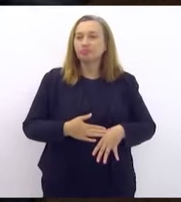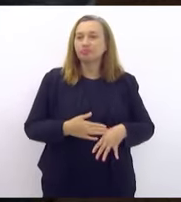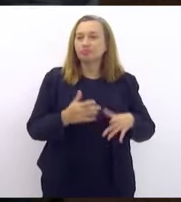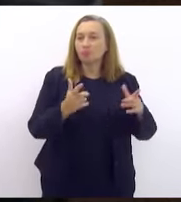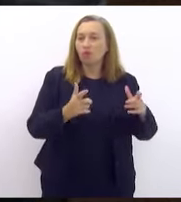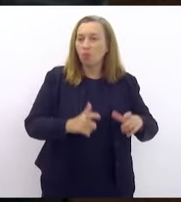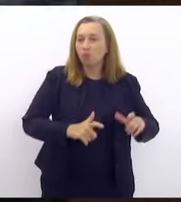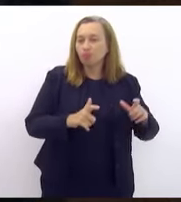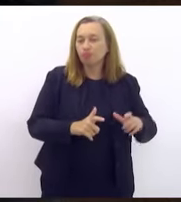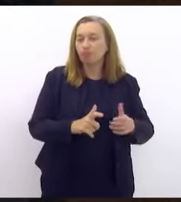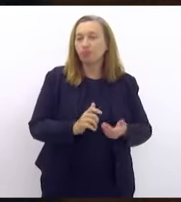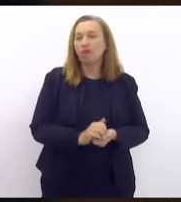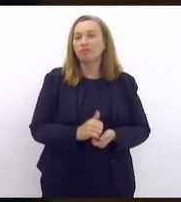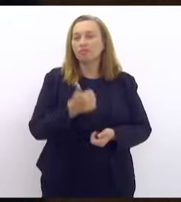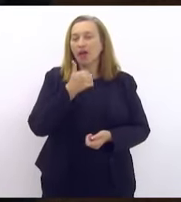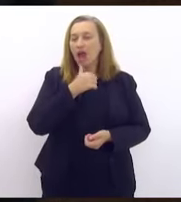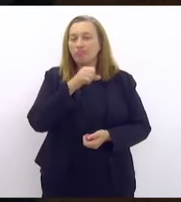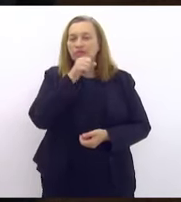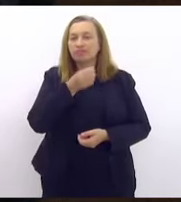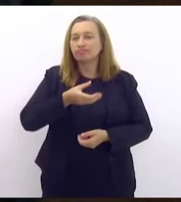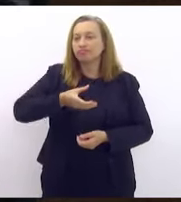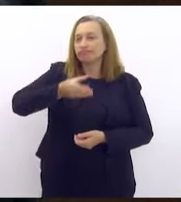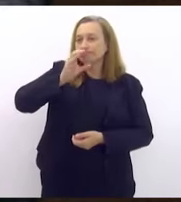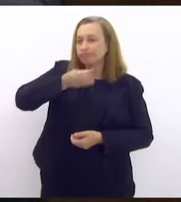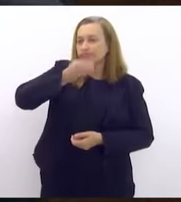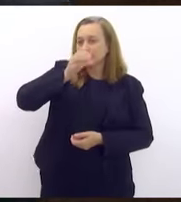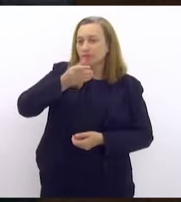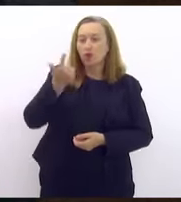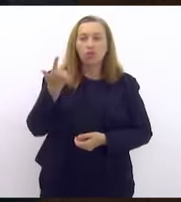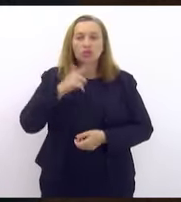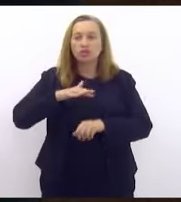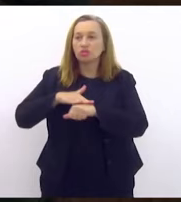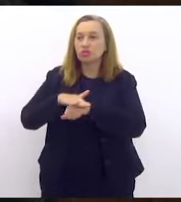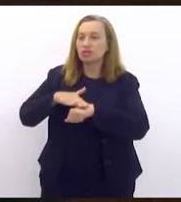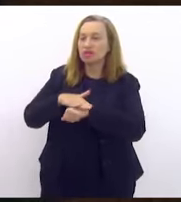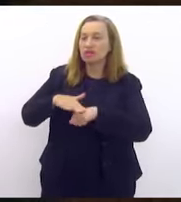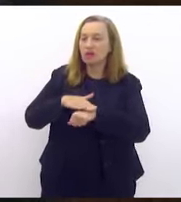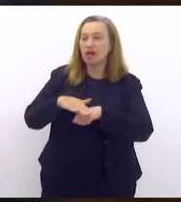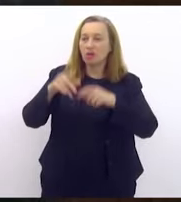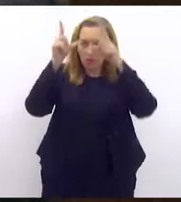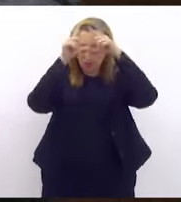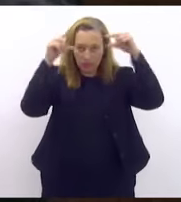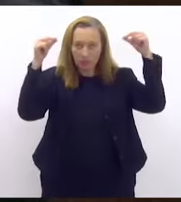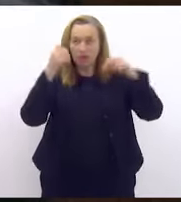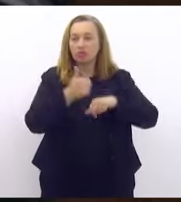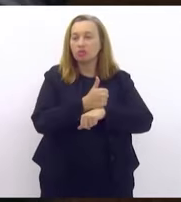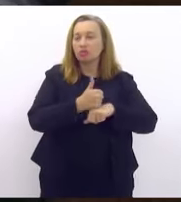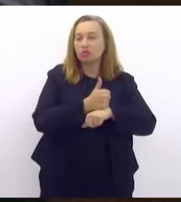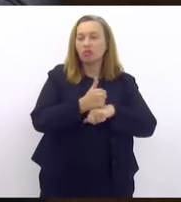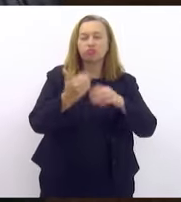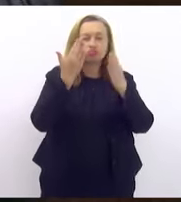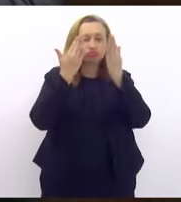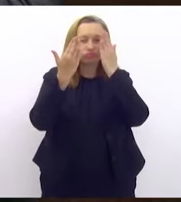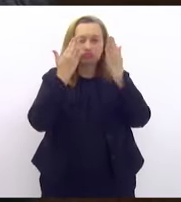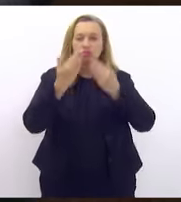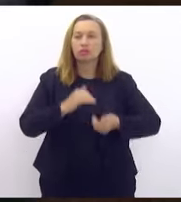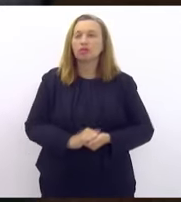mãe tomava um copo d'água, conseguia conversar com uma enfermeira, um profissional, um psicólogo, e ali